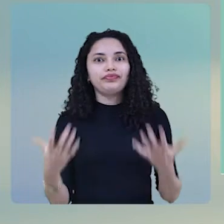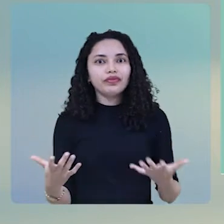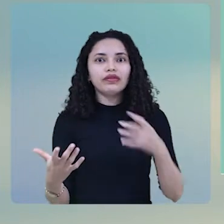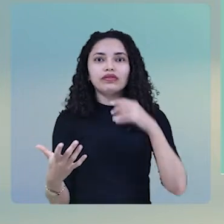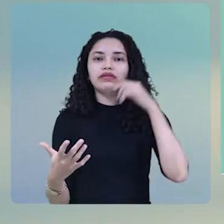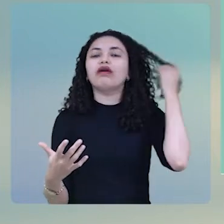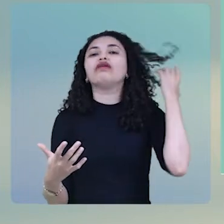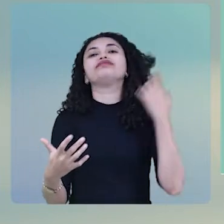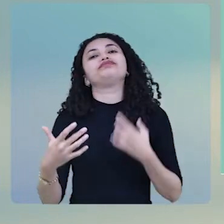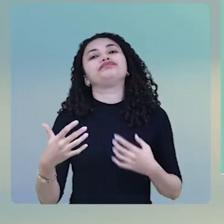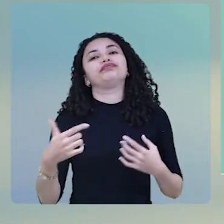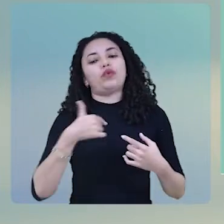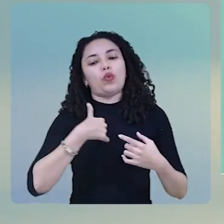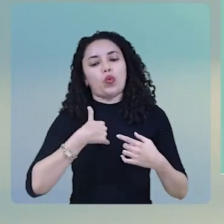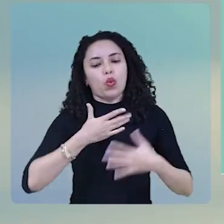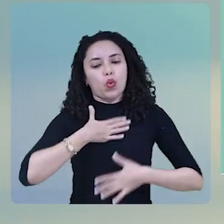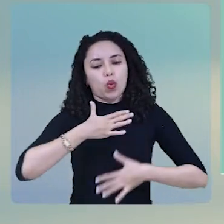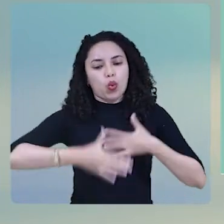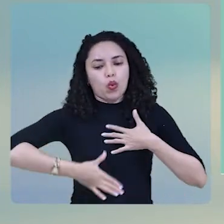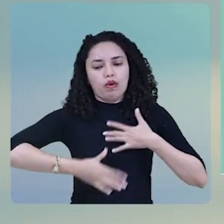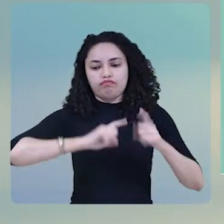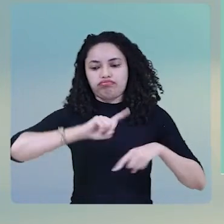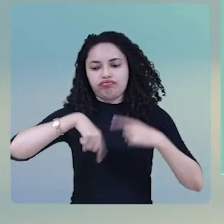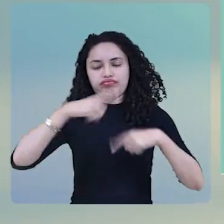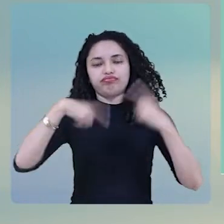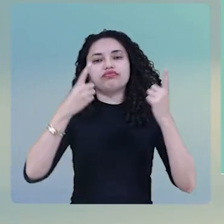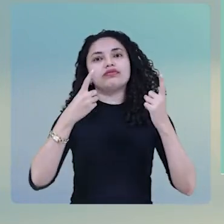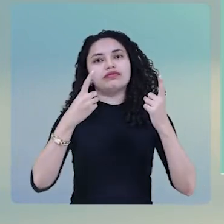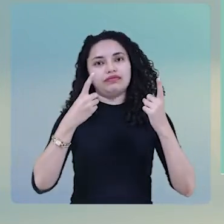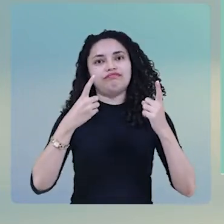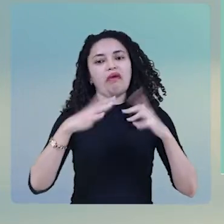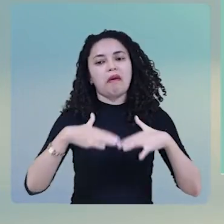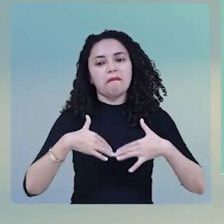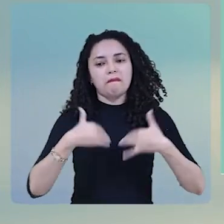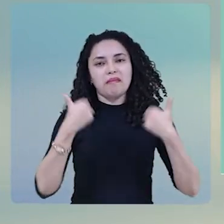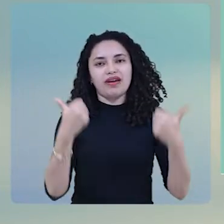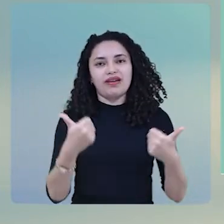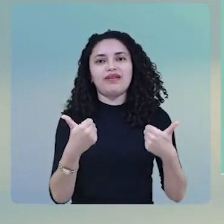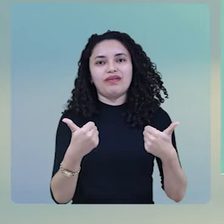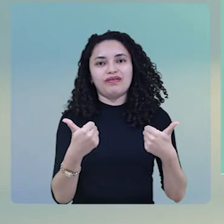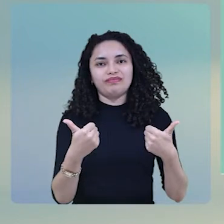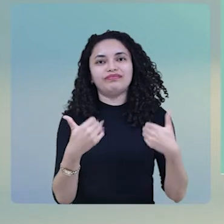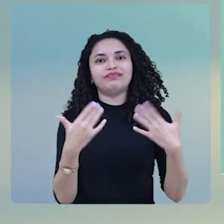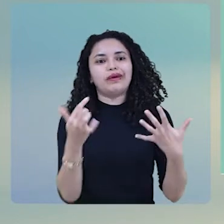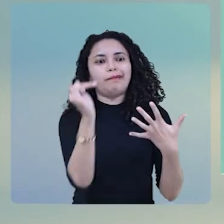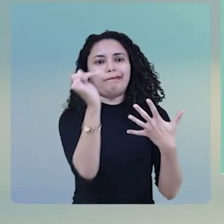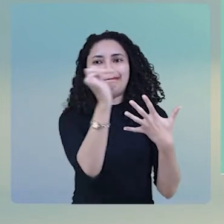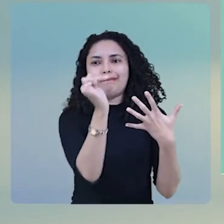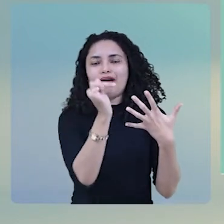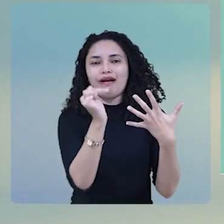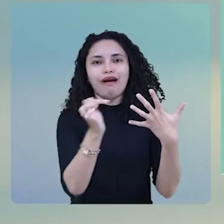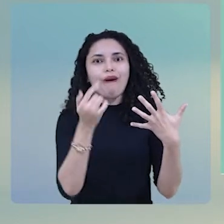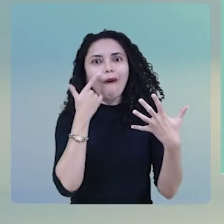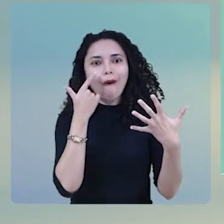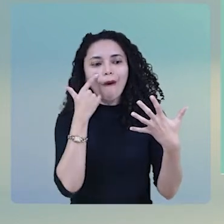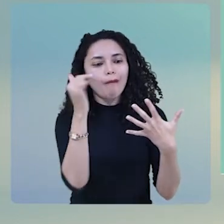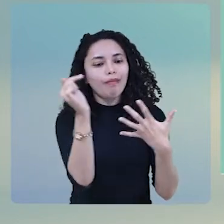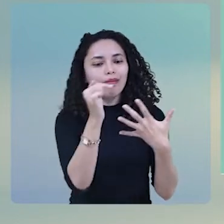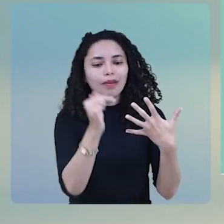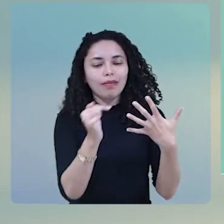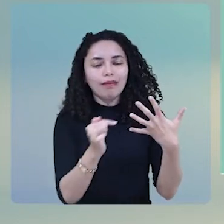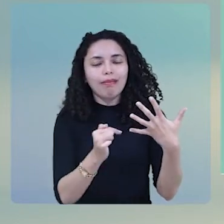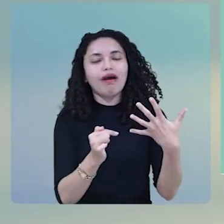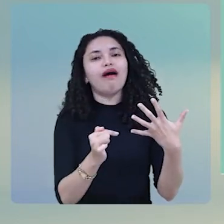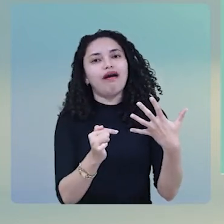metabolismo vai funcionar com maior equilíbrio. Então, olha a gama de benefícios